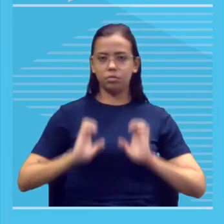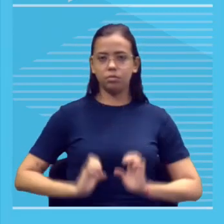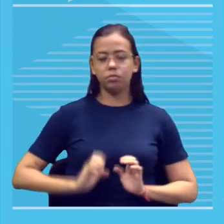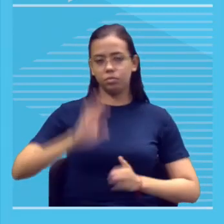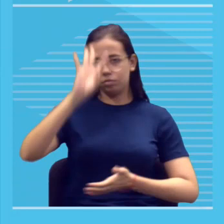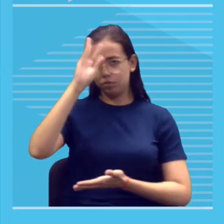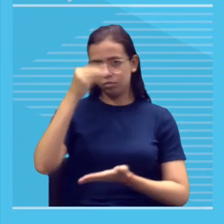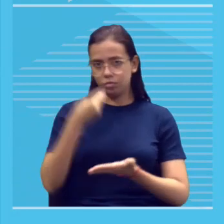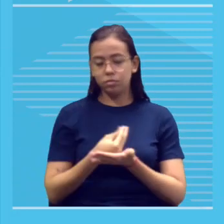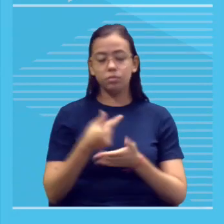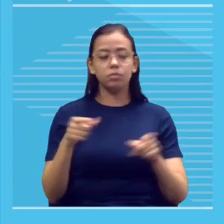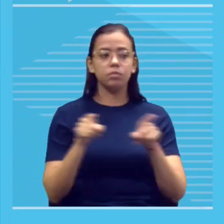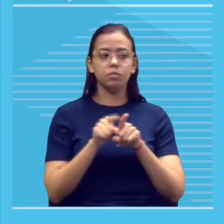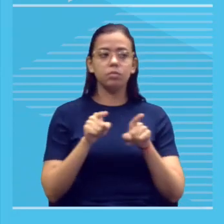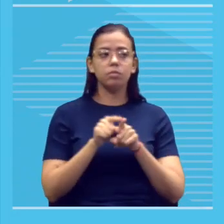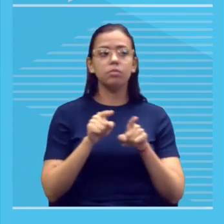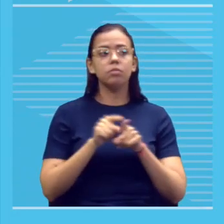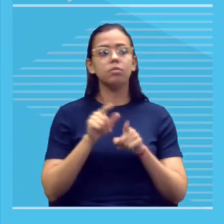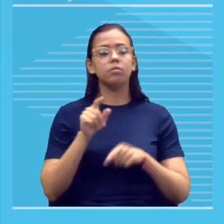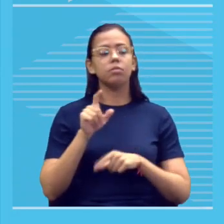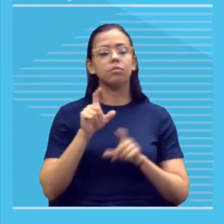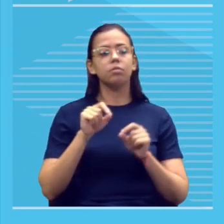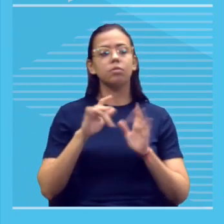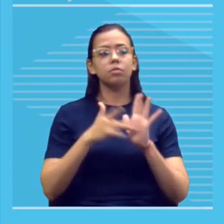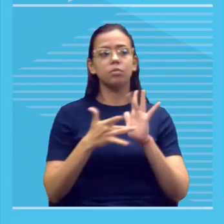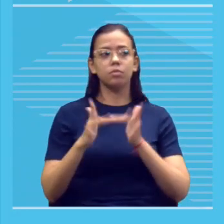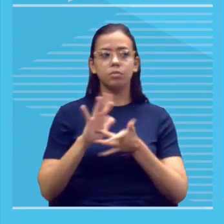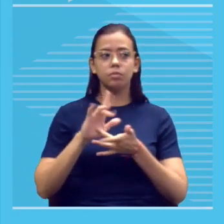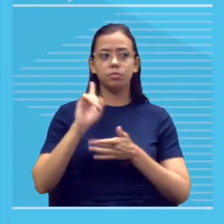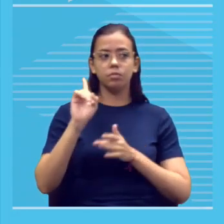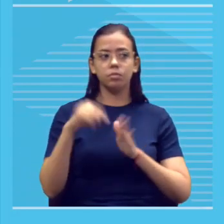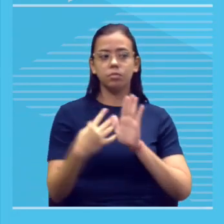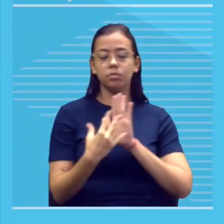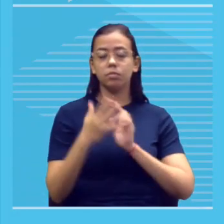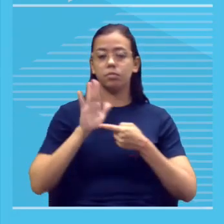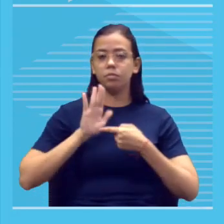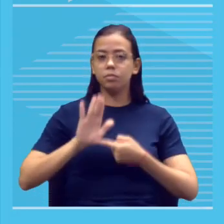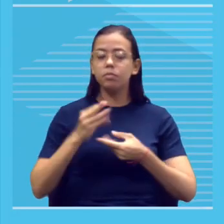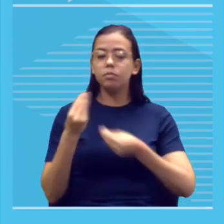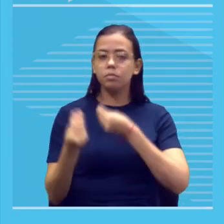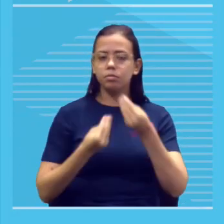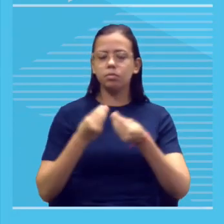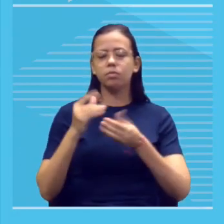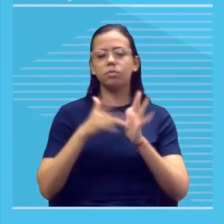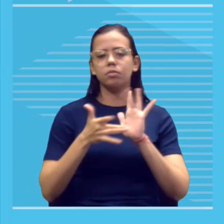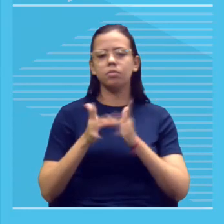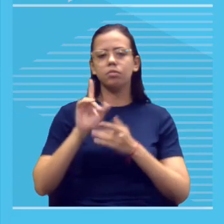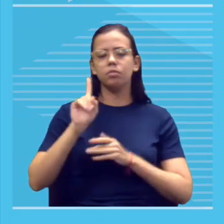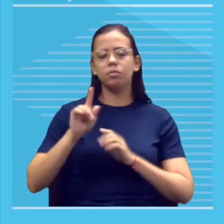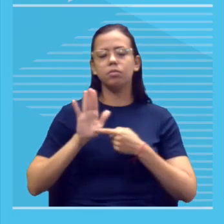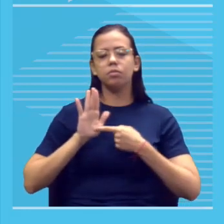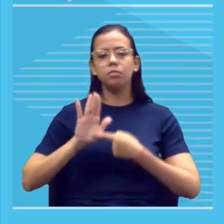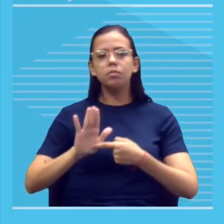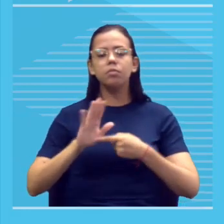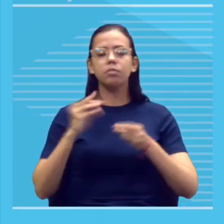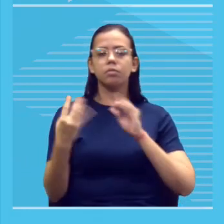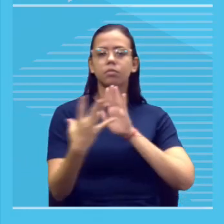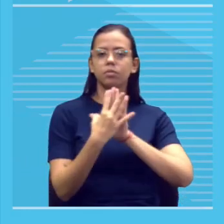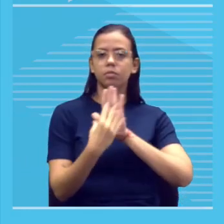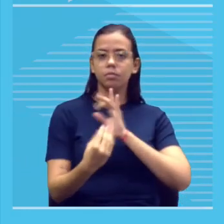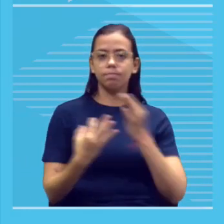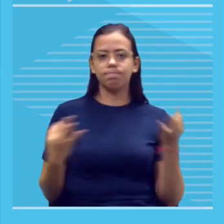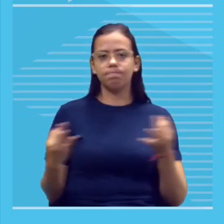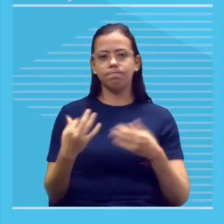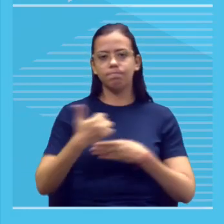espiritismo e nessa terceira parte Jesus vai ser apresentado como modelo de perfeição moral para